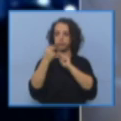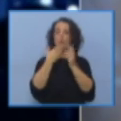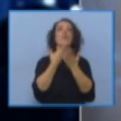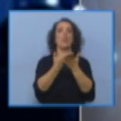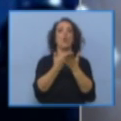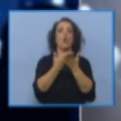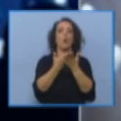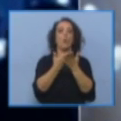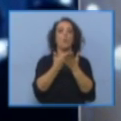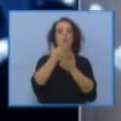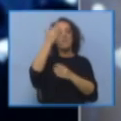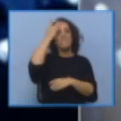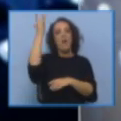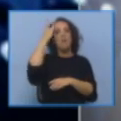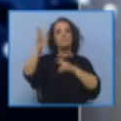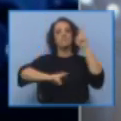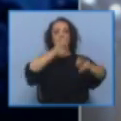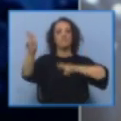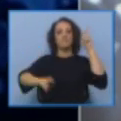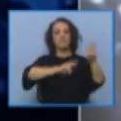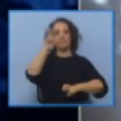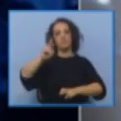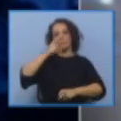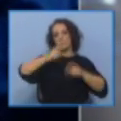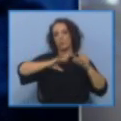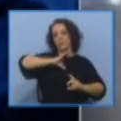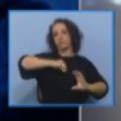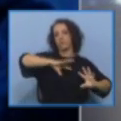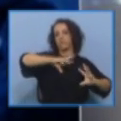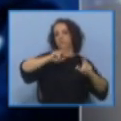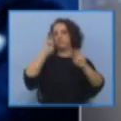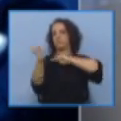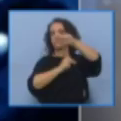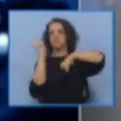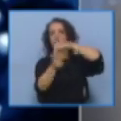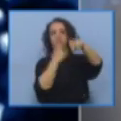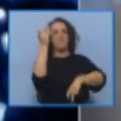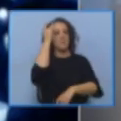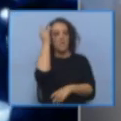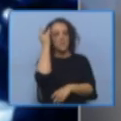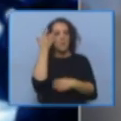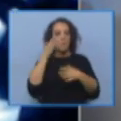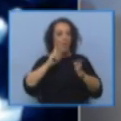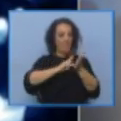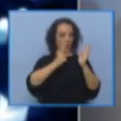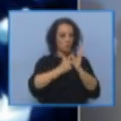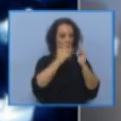democratizaram muito a movimentação das pessoas pelo globo. Este avanço tecnológico não